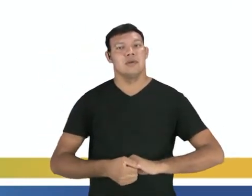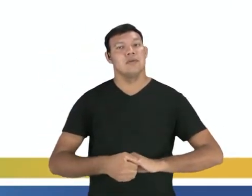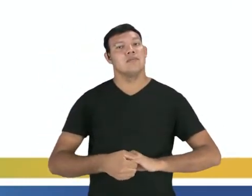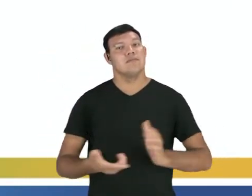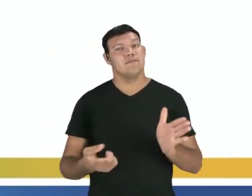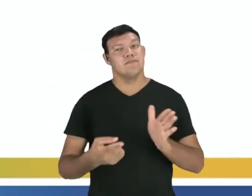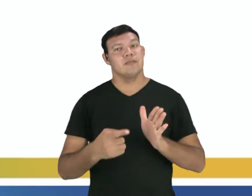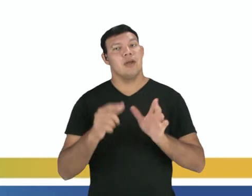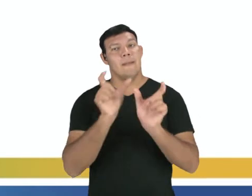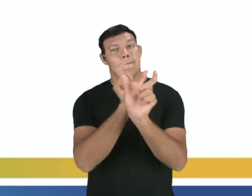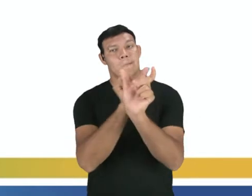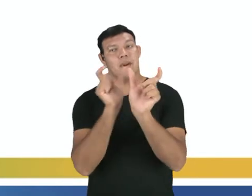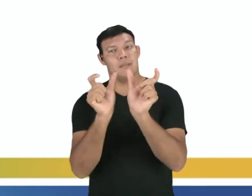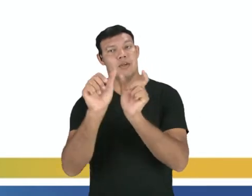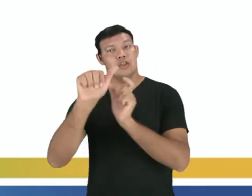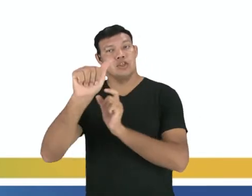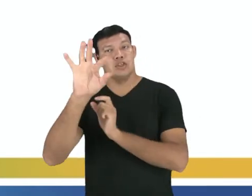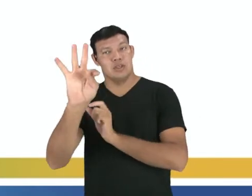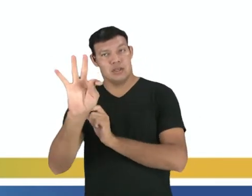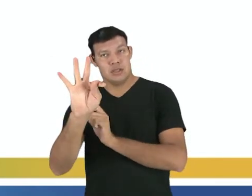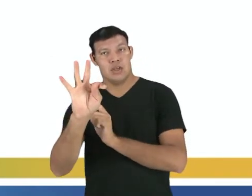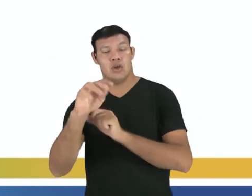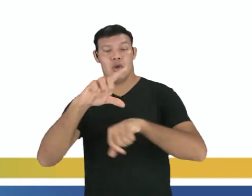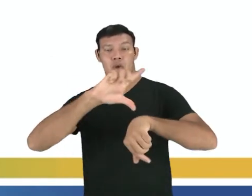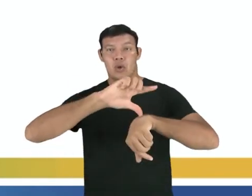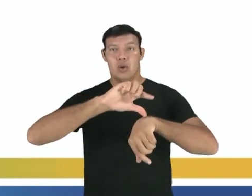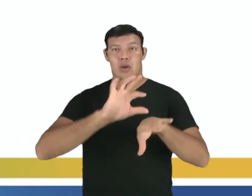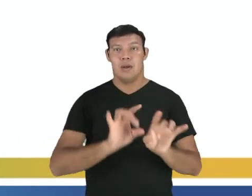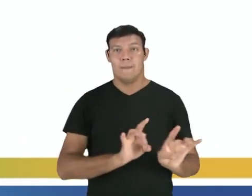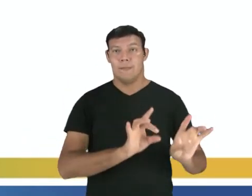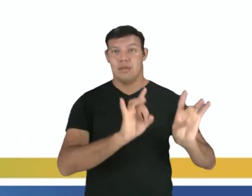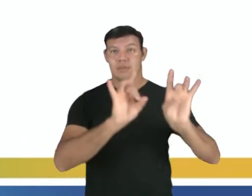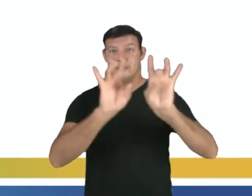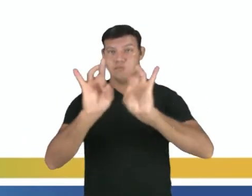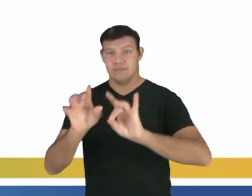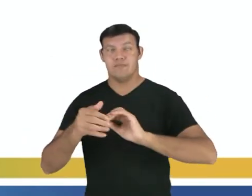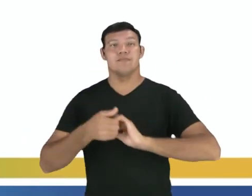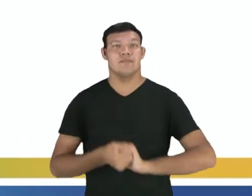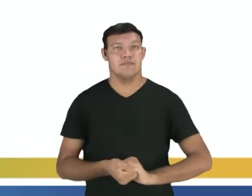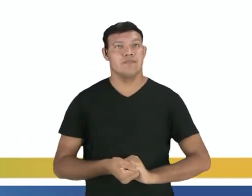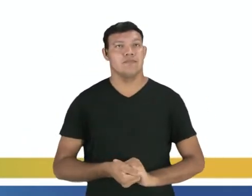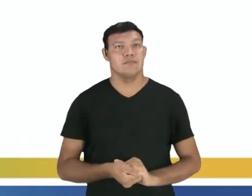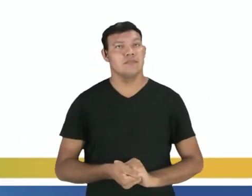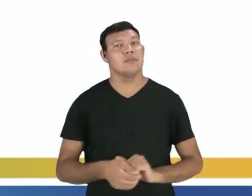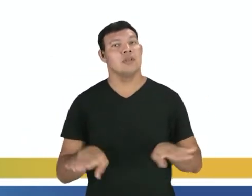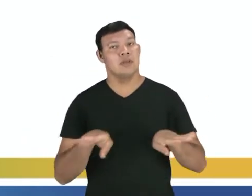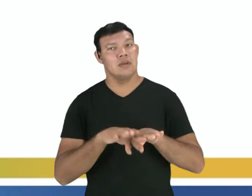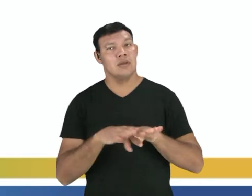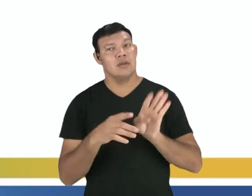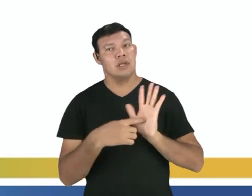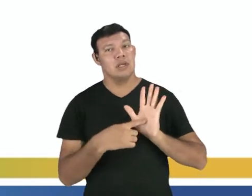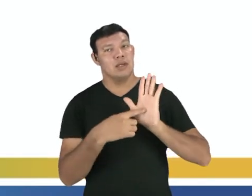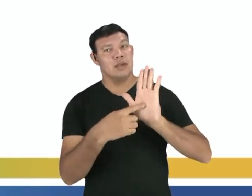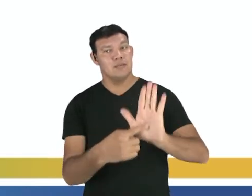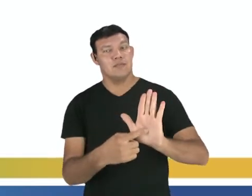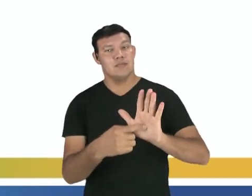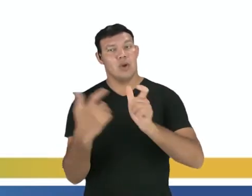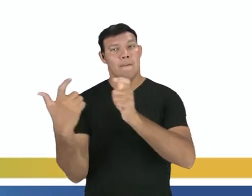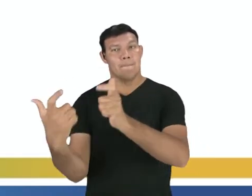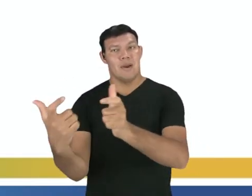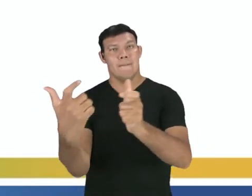usado para indicar tempo horário específico tá turma eu também posso utilizar aprendi com a lugar